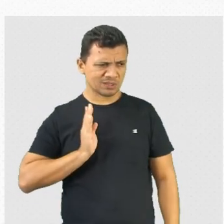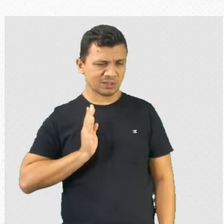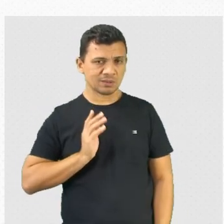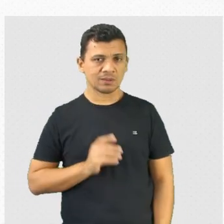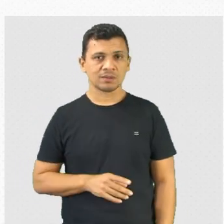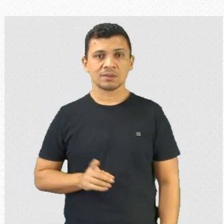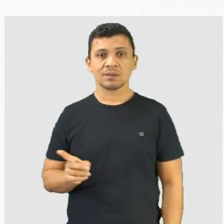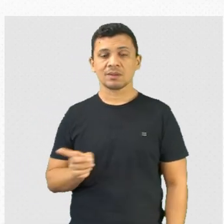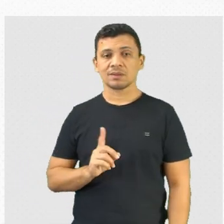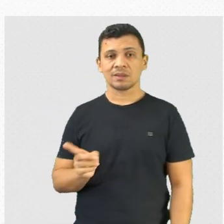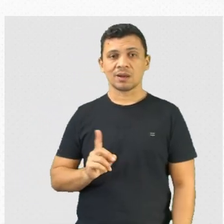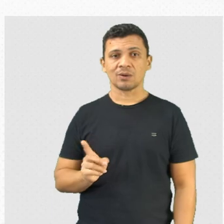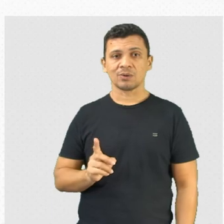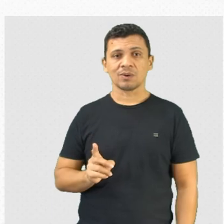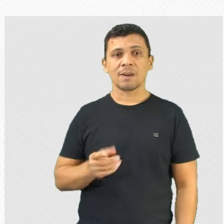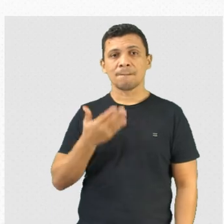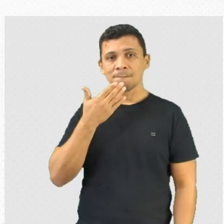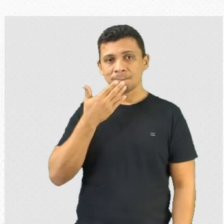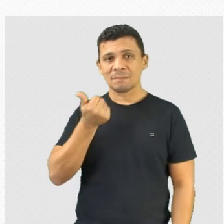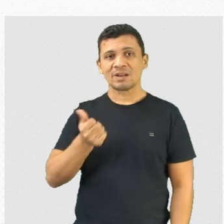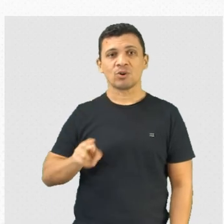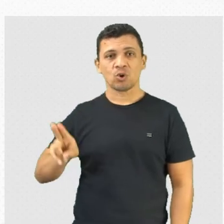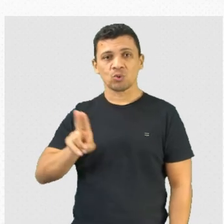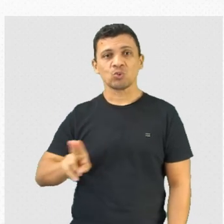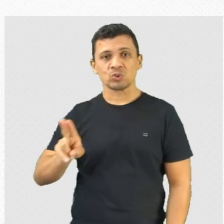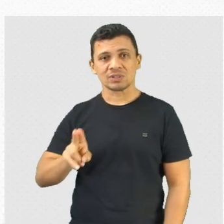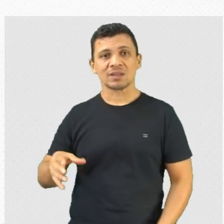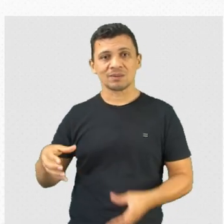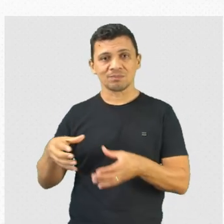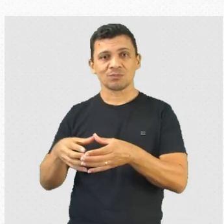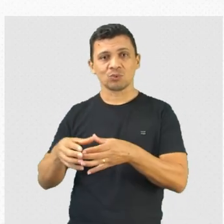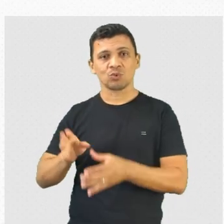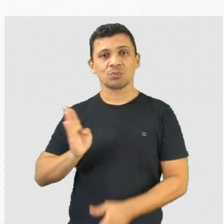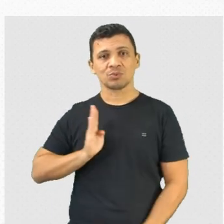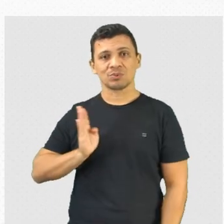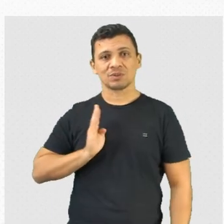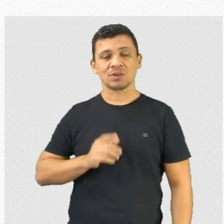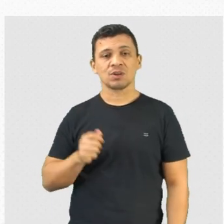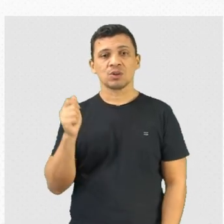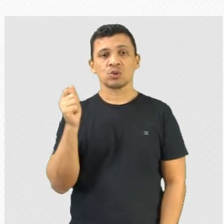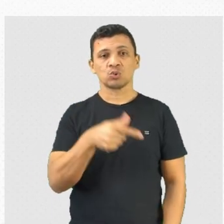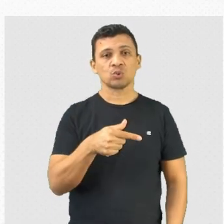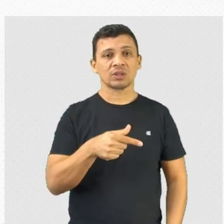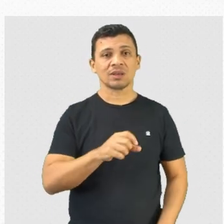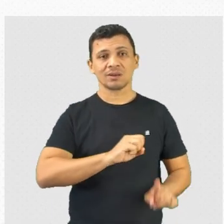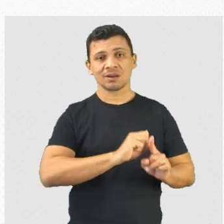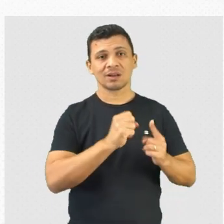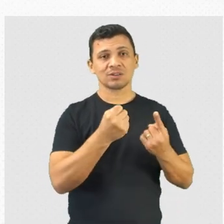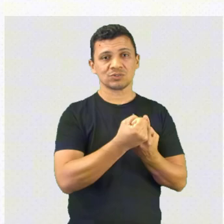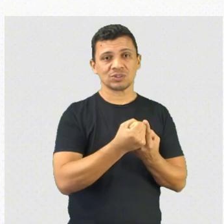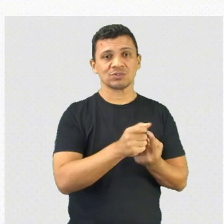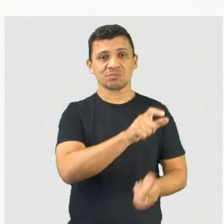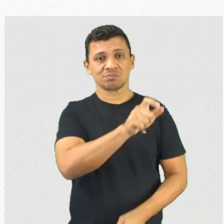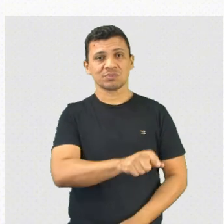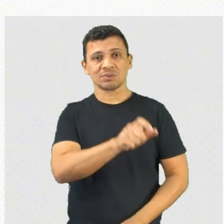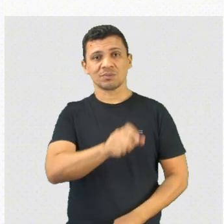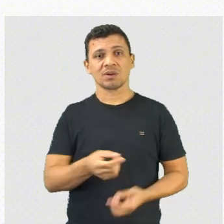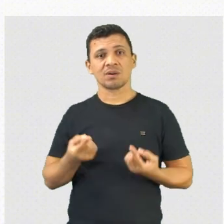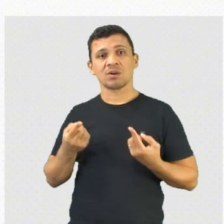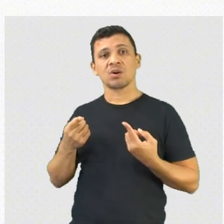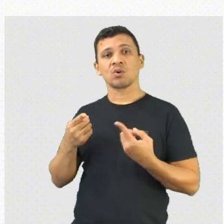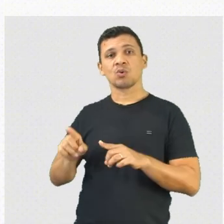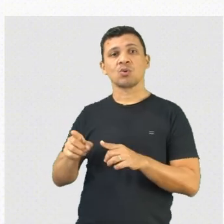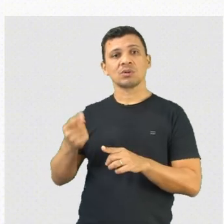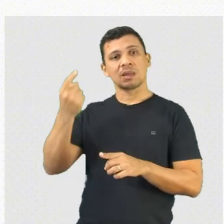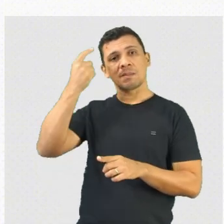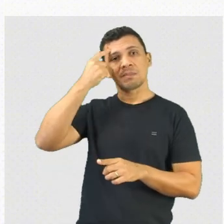são muito melhor usadas pela própria burguesia do que por outros agentes sociais que estejam ali em contraposição